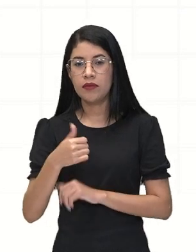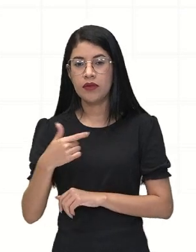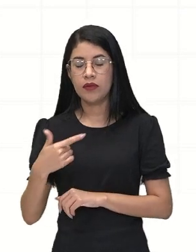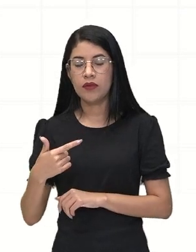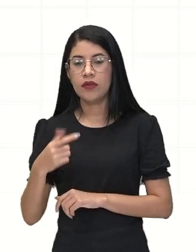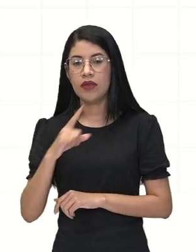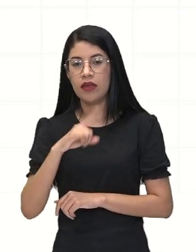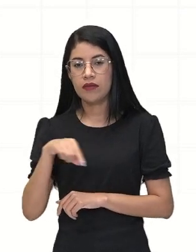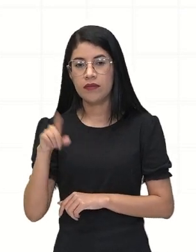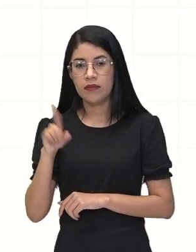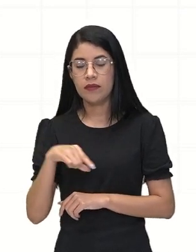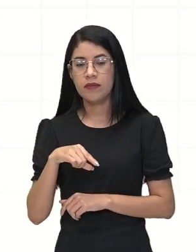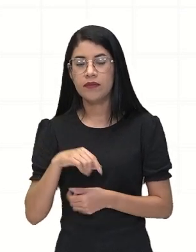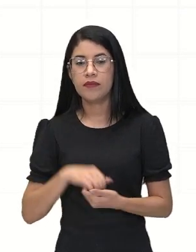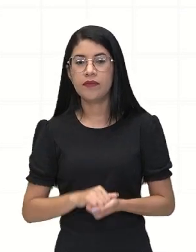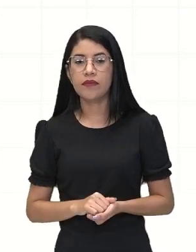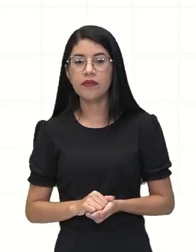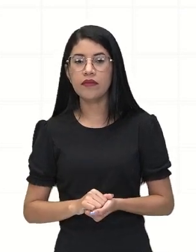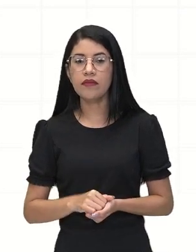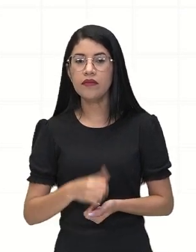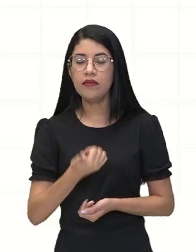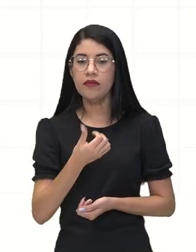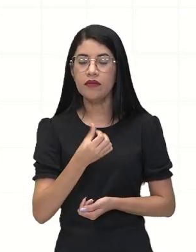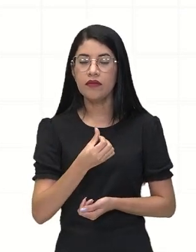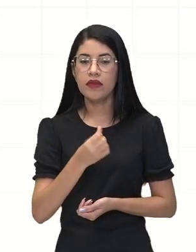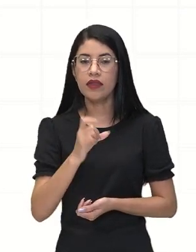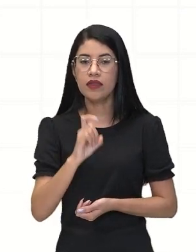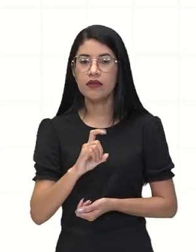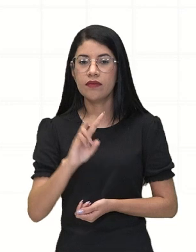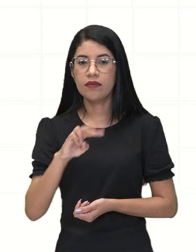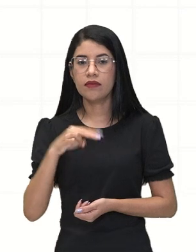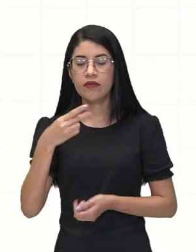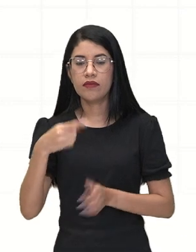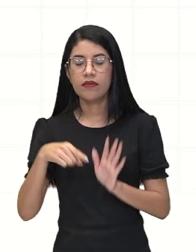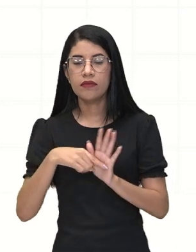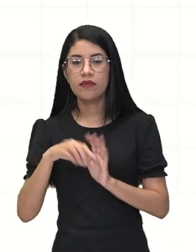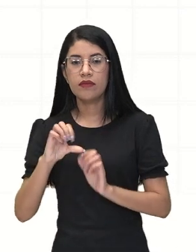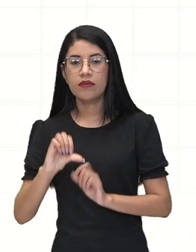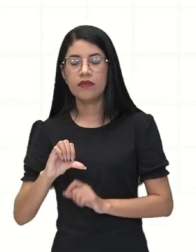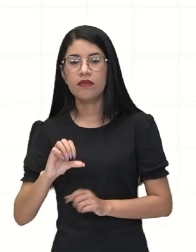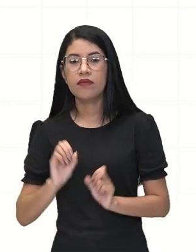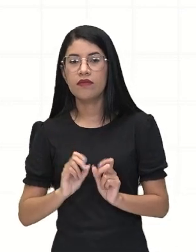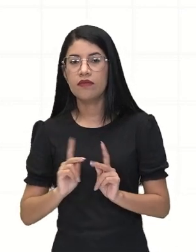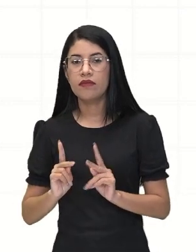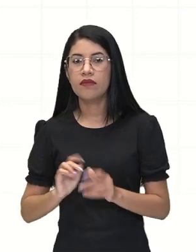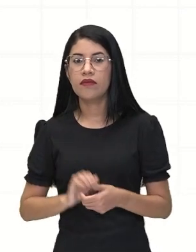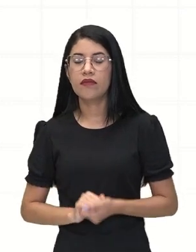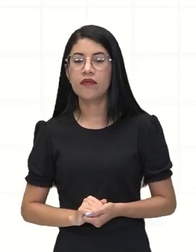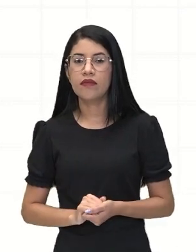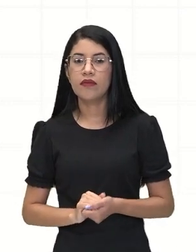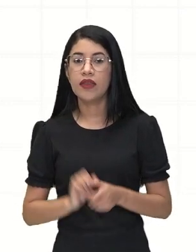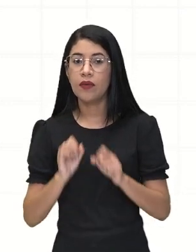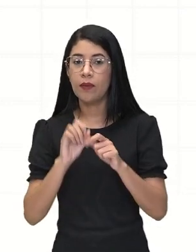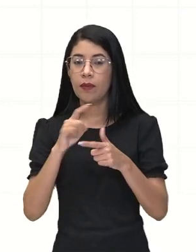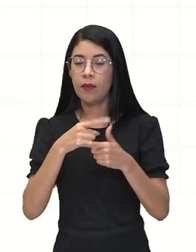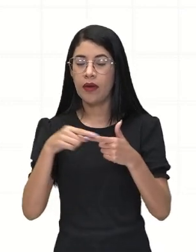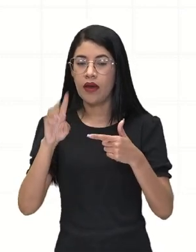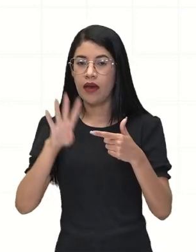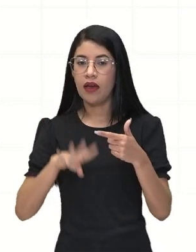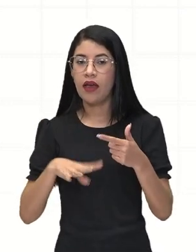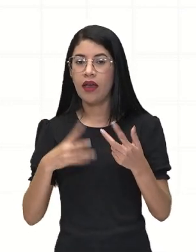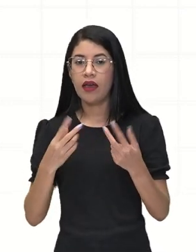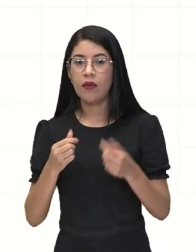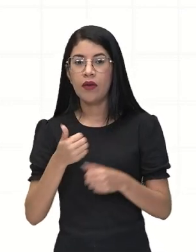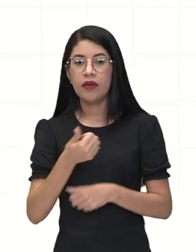16x quadrado menos 9. Tranquilo? Então, a forma fatorada vai ser exatamente